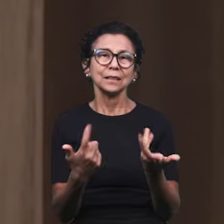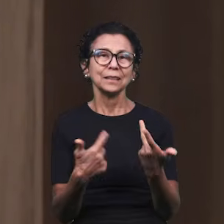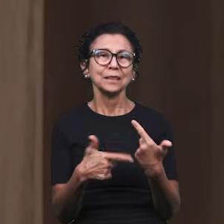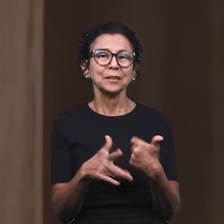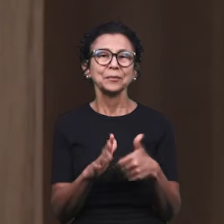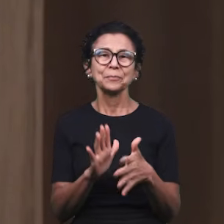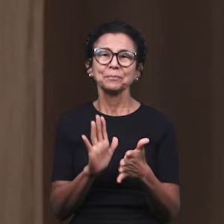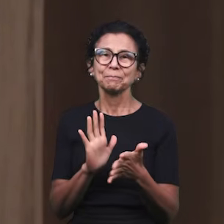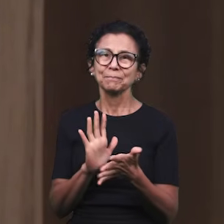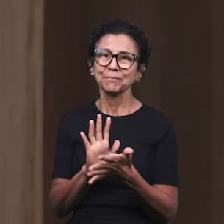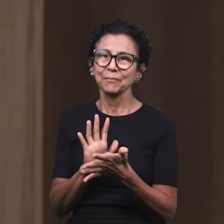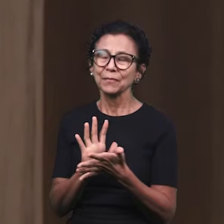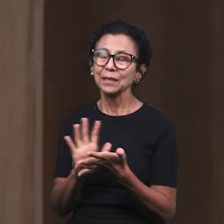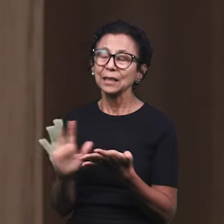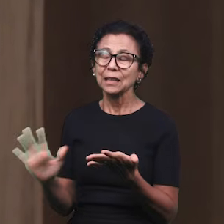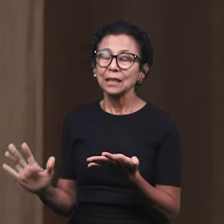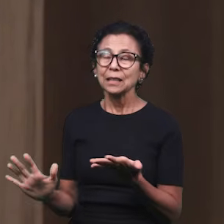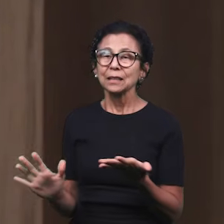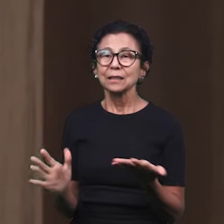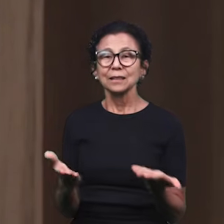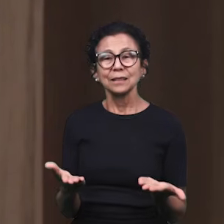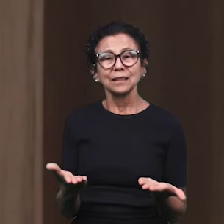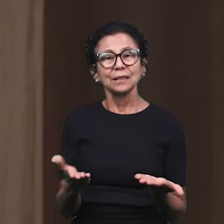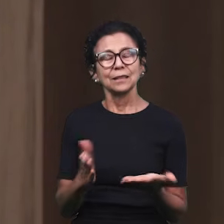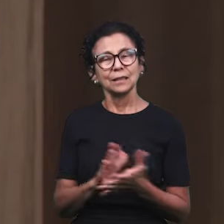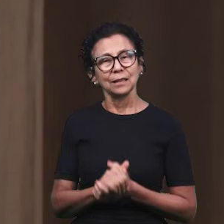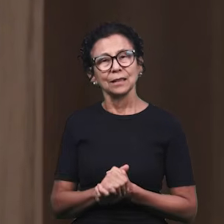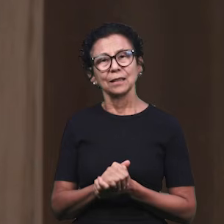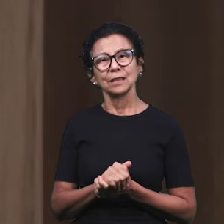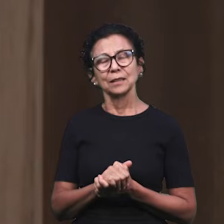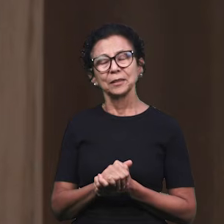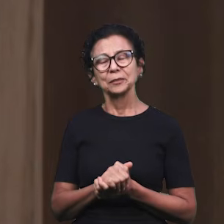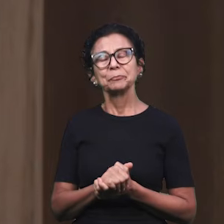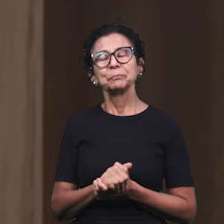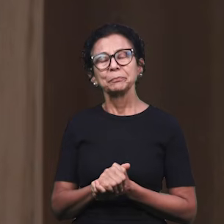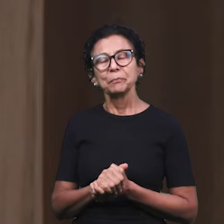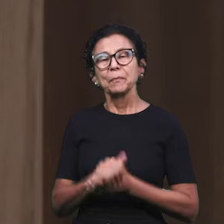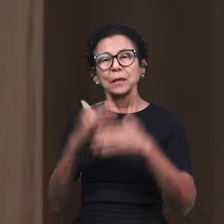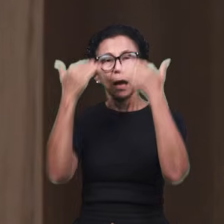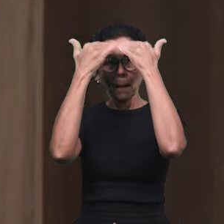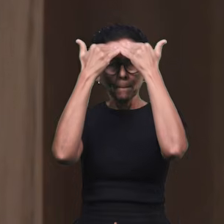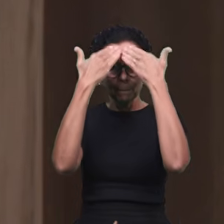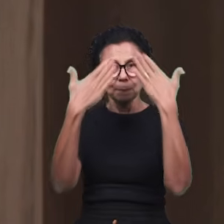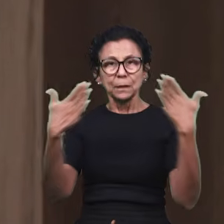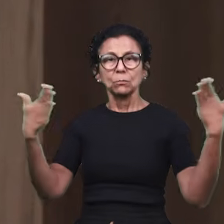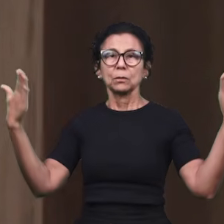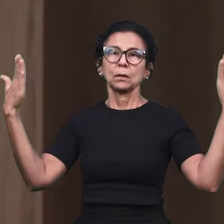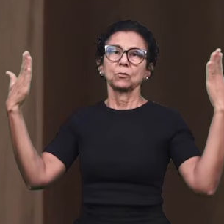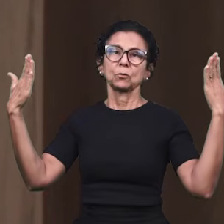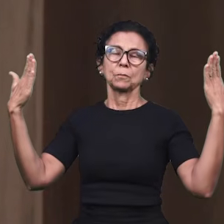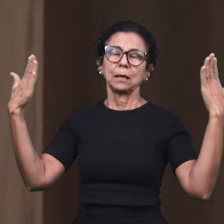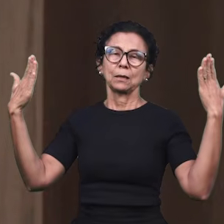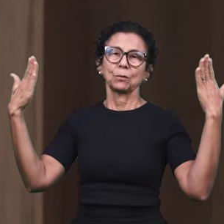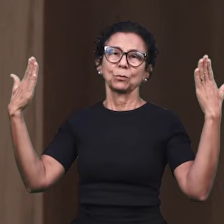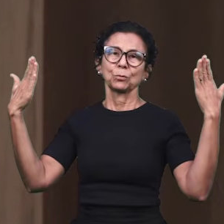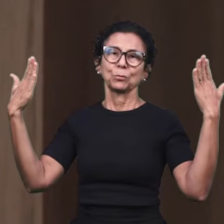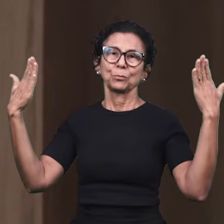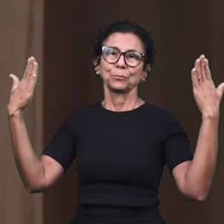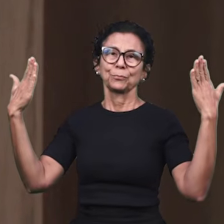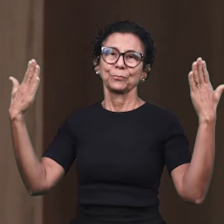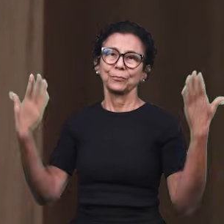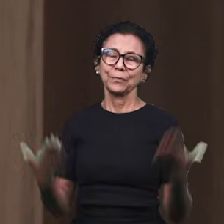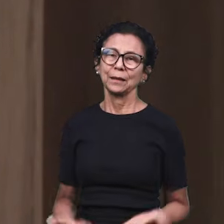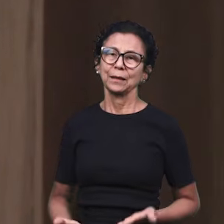horizonte espiritual abria diante dos seus olhos. Eles achavam que eles